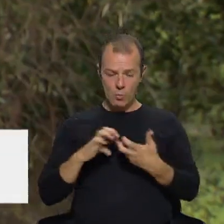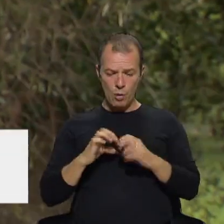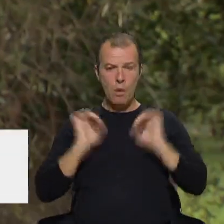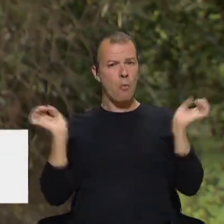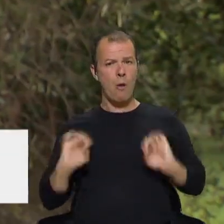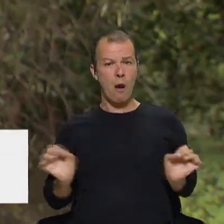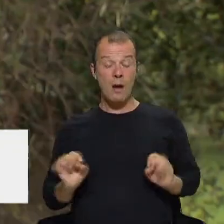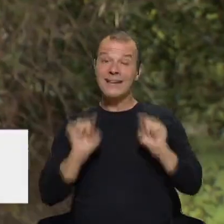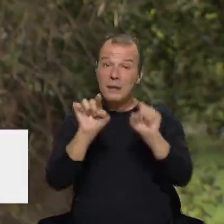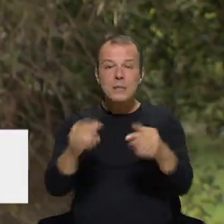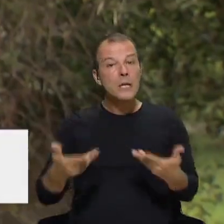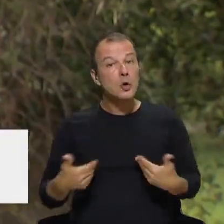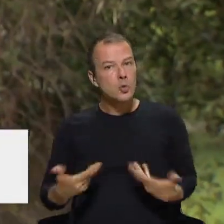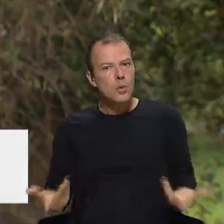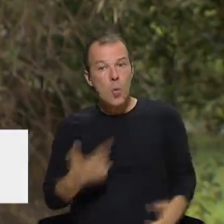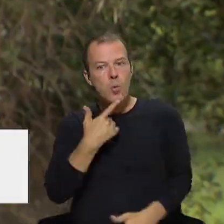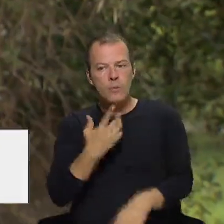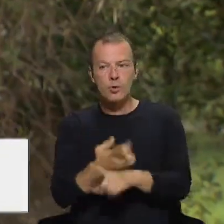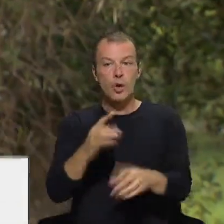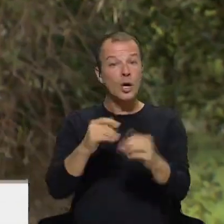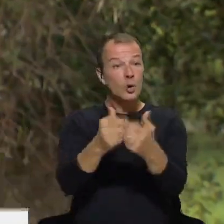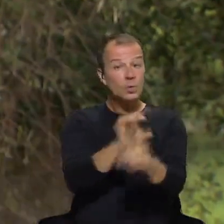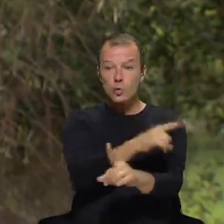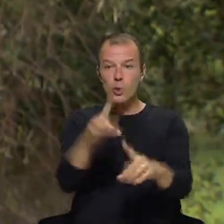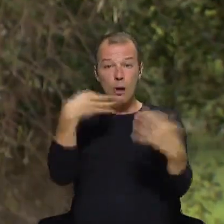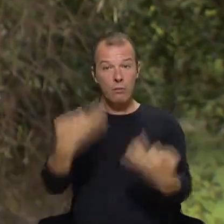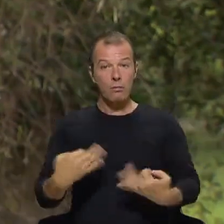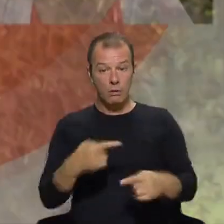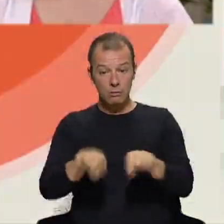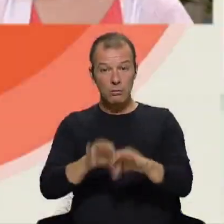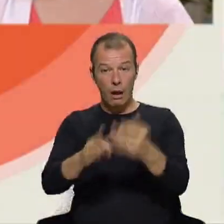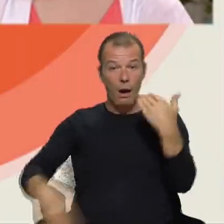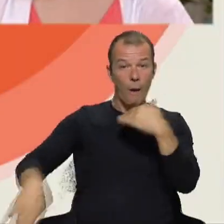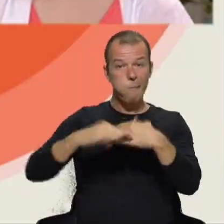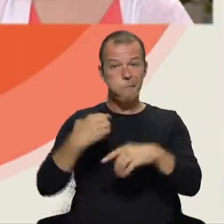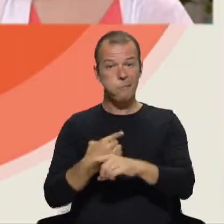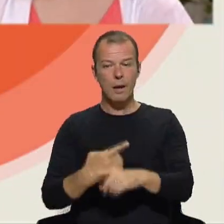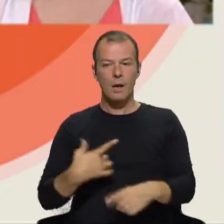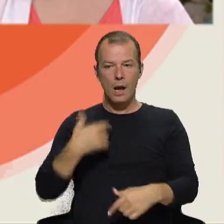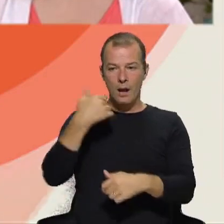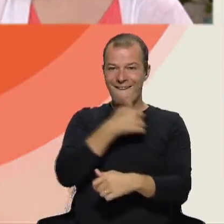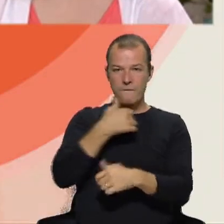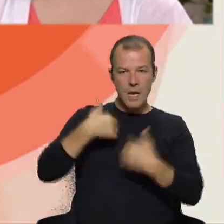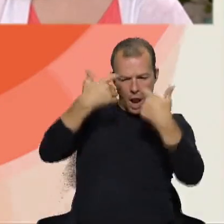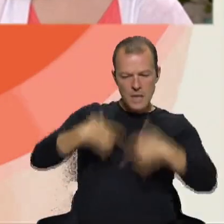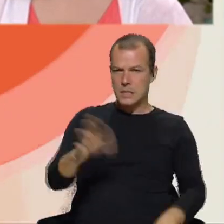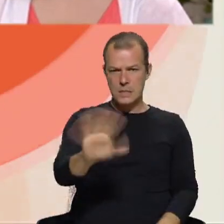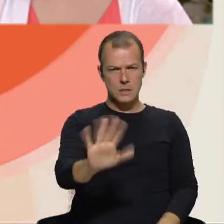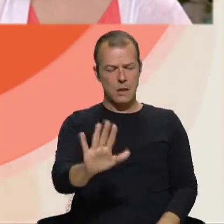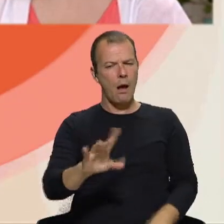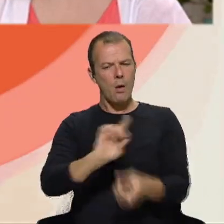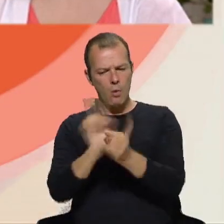problema. E isso ajuda muito para que todos a tratem como igual. Portanto, ela não se vitimiza, digamos assim. Uma pessoa